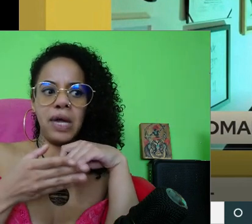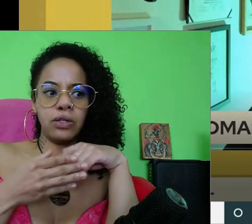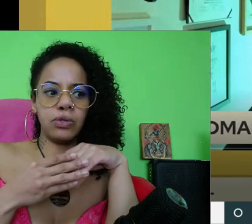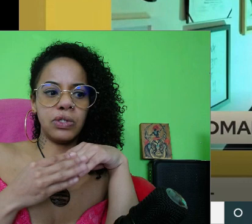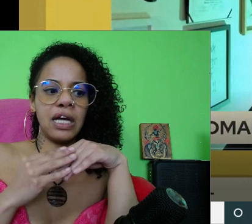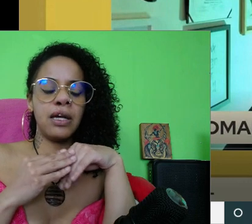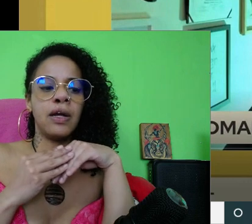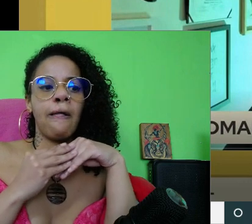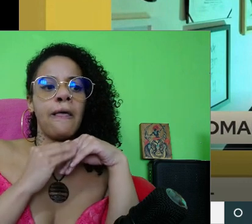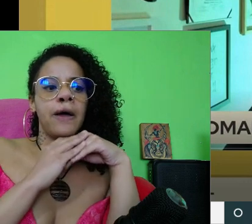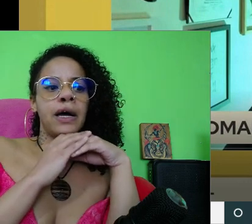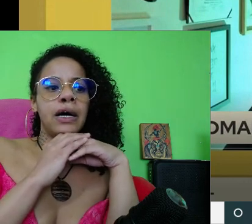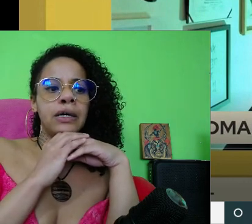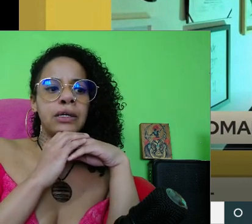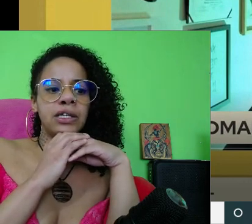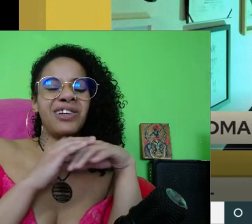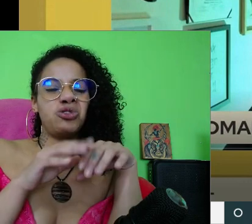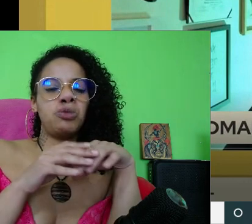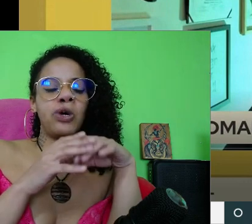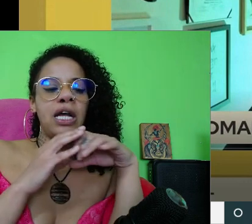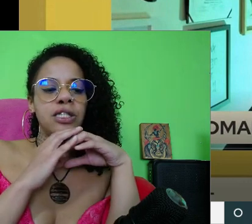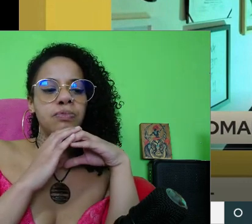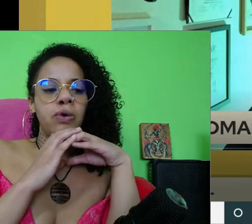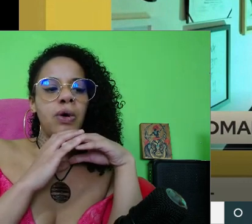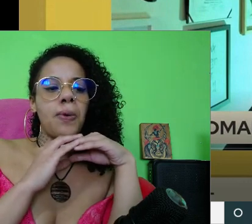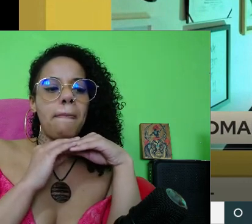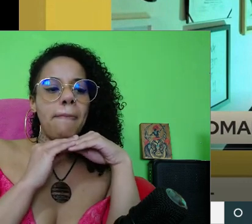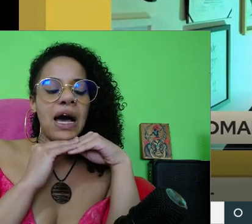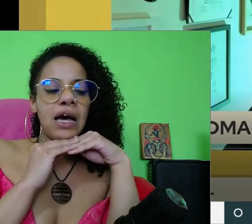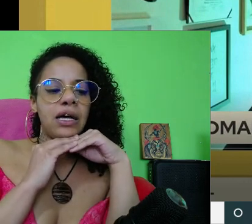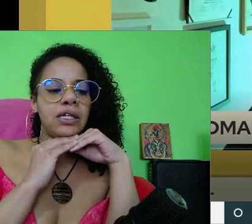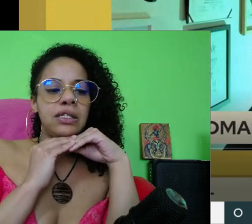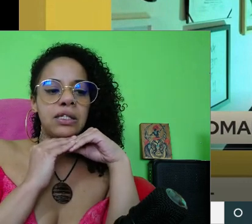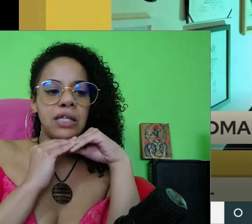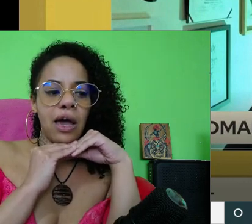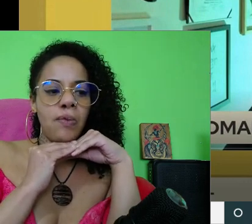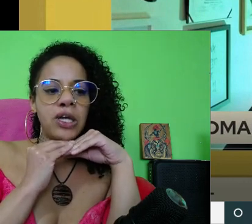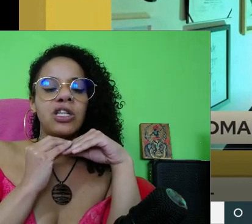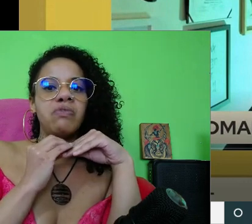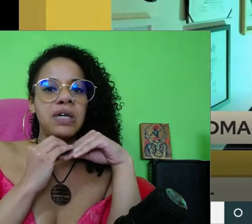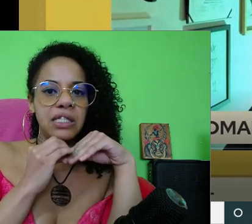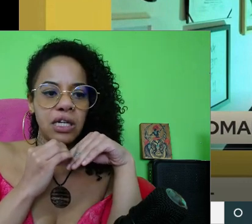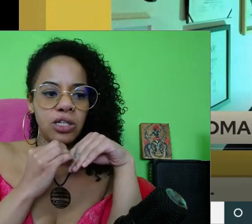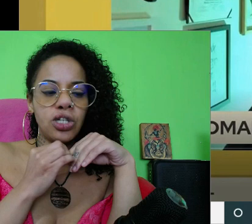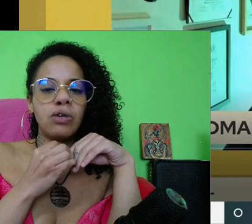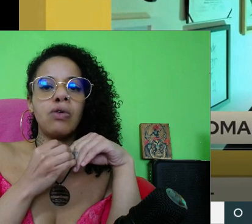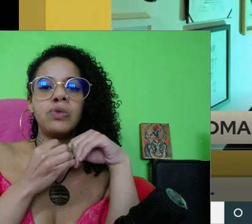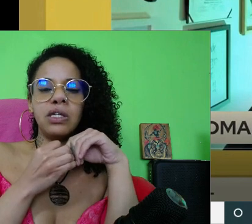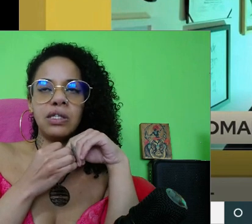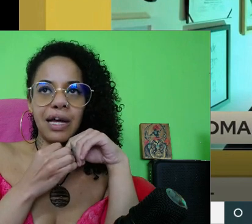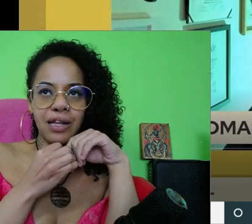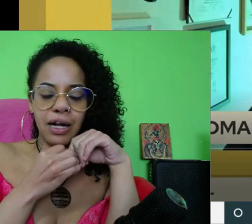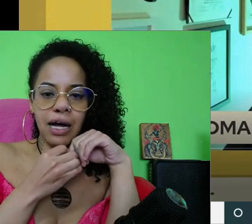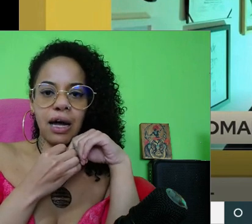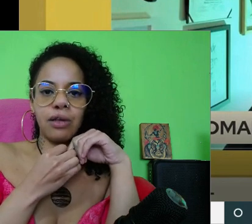argumentos né e não de moralismo mas realmente teve bastante comunista atacado